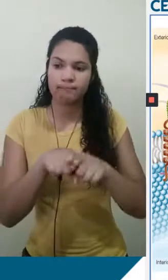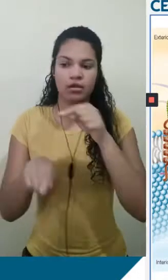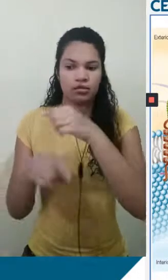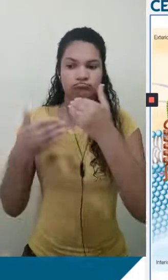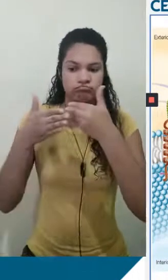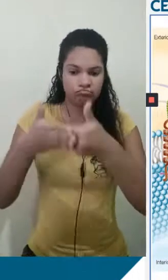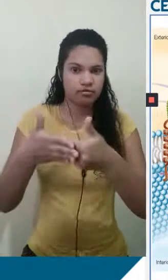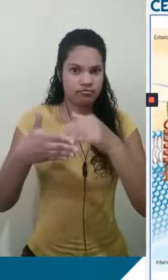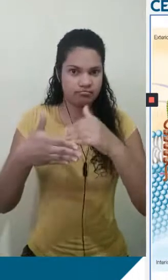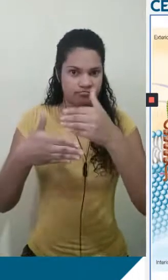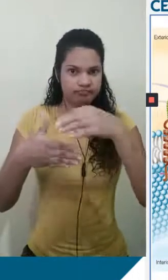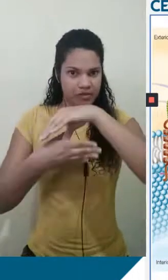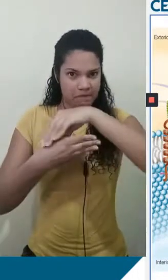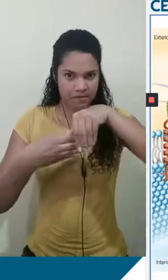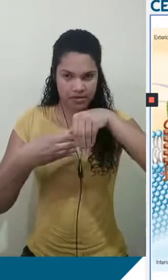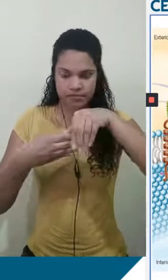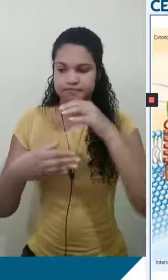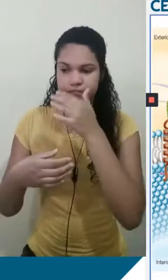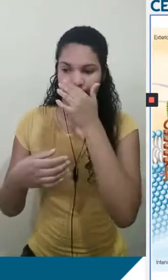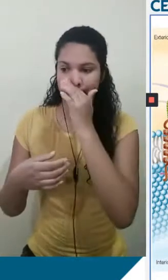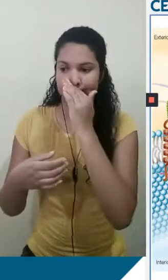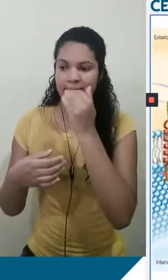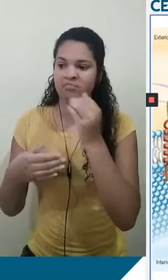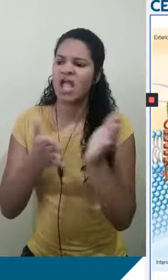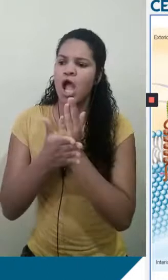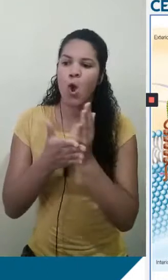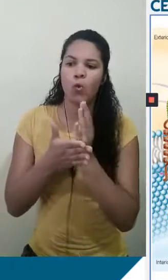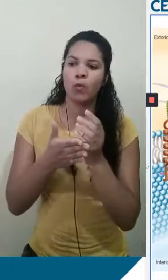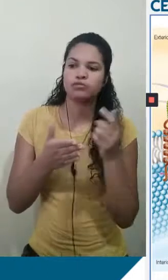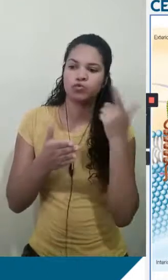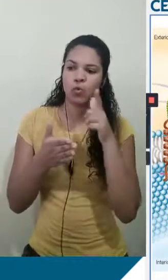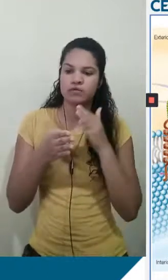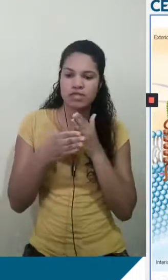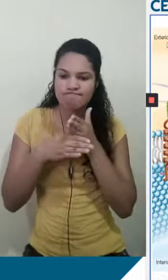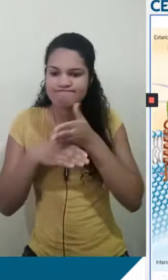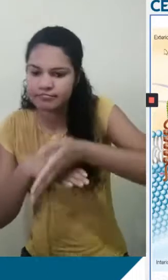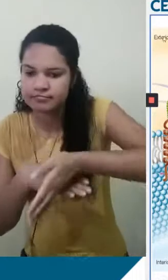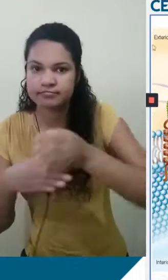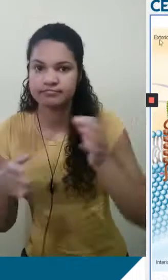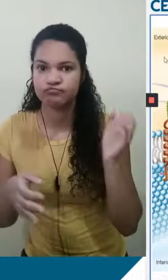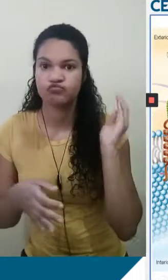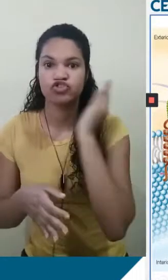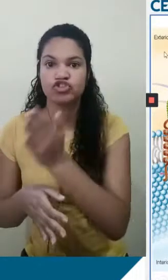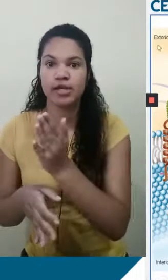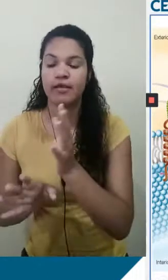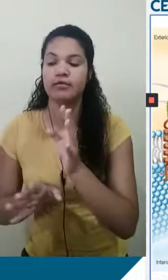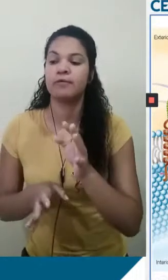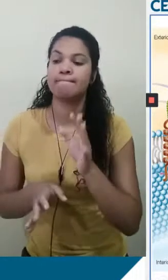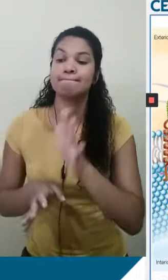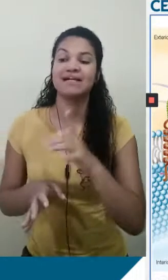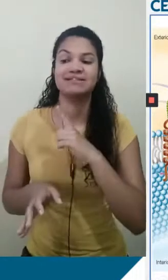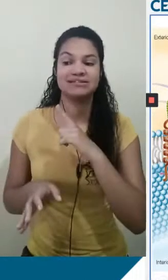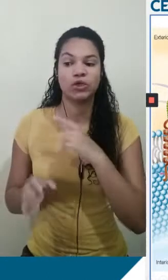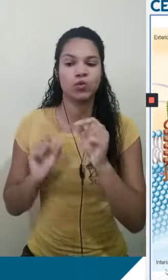para a composição de citoesqueleto, da composição intracelular. Percebam que essa parte em amarelo aqui